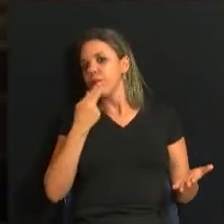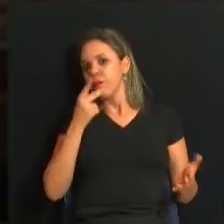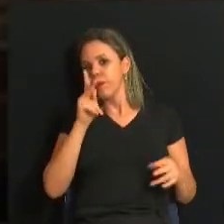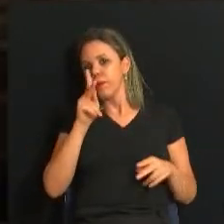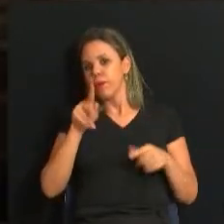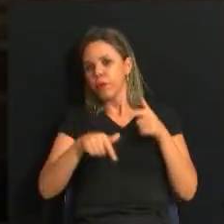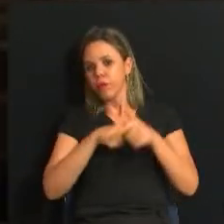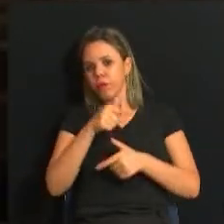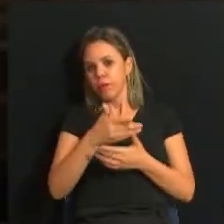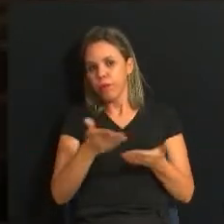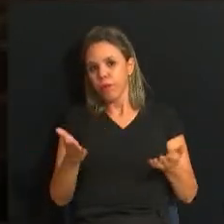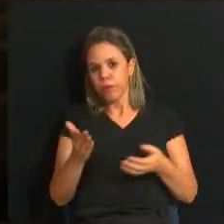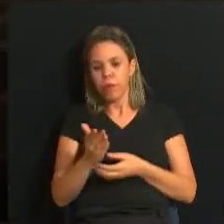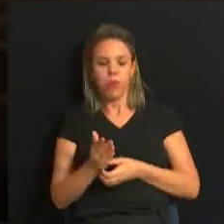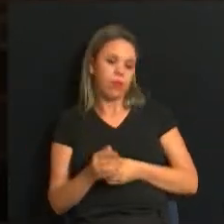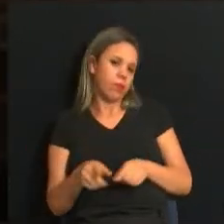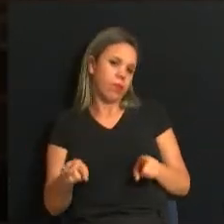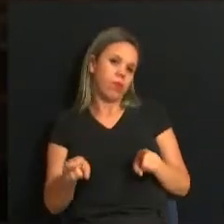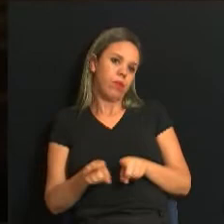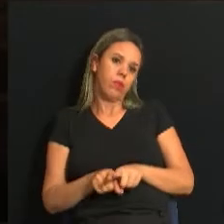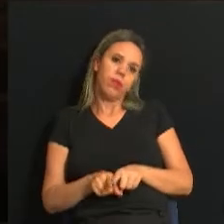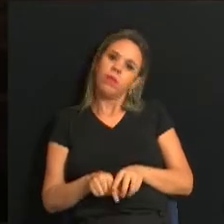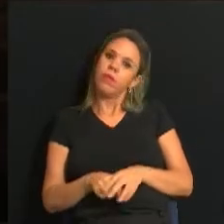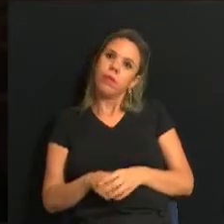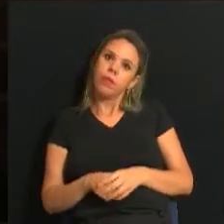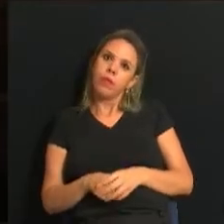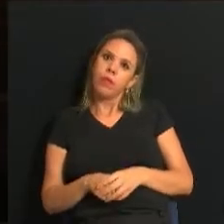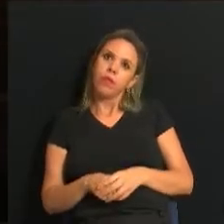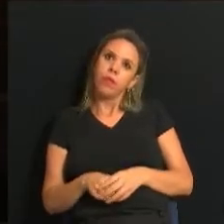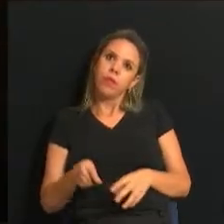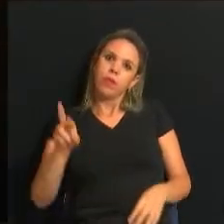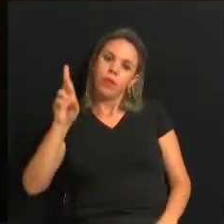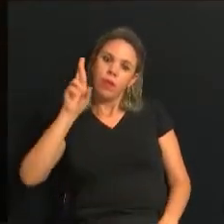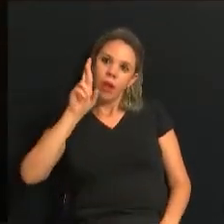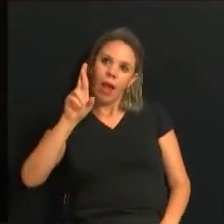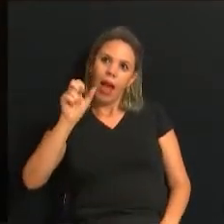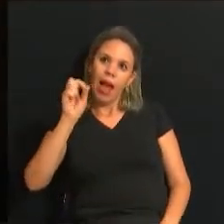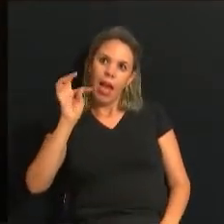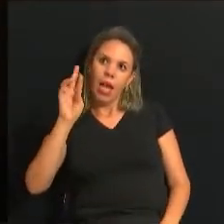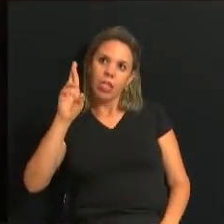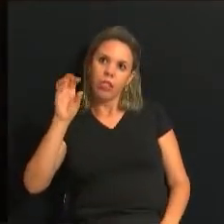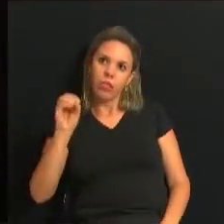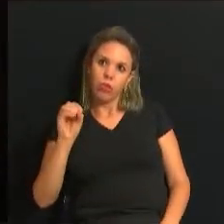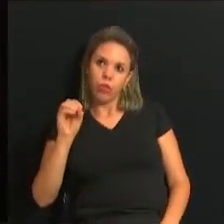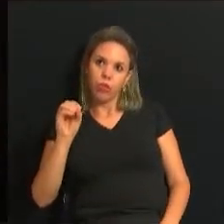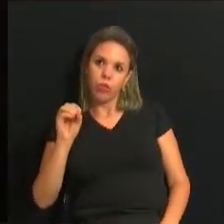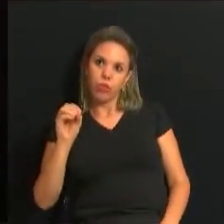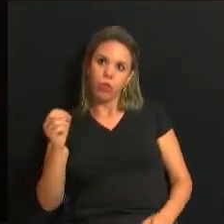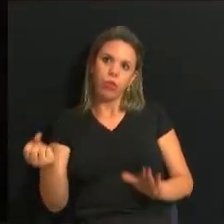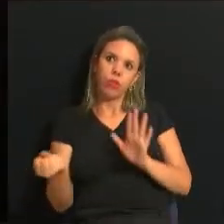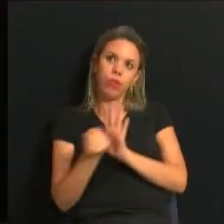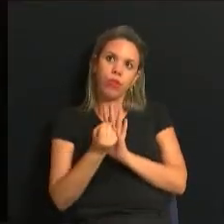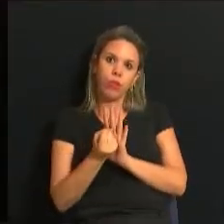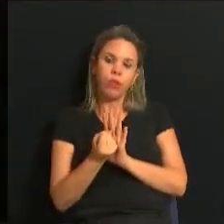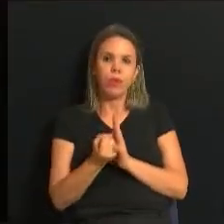trabalhos e também trazer aí esses rastros, né? Essas influências e essas marcas